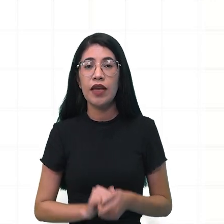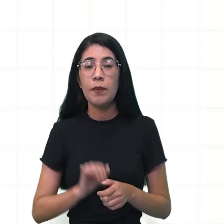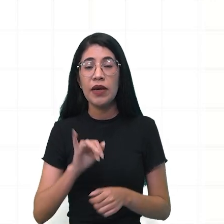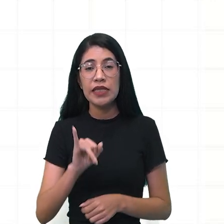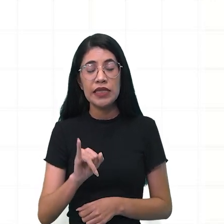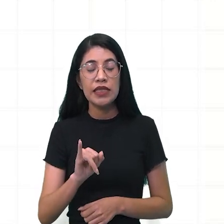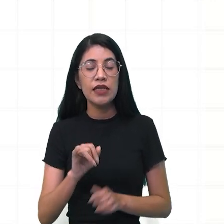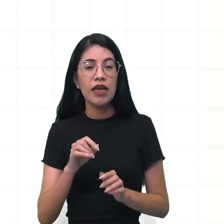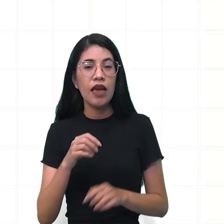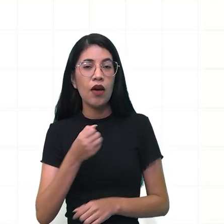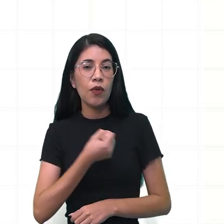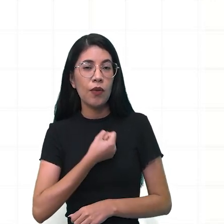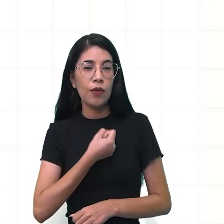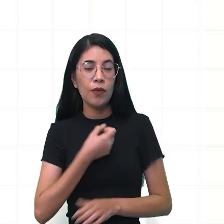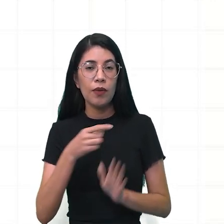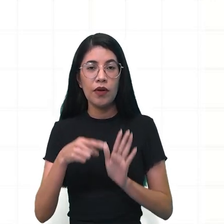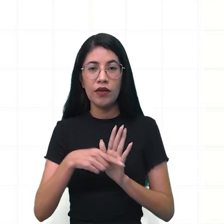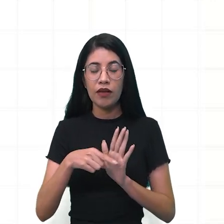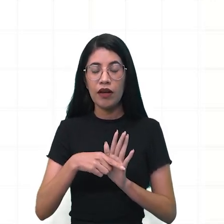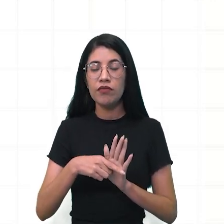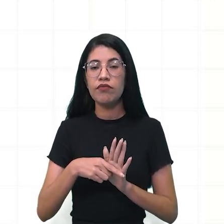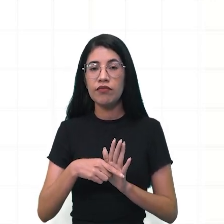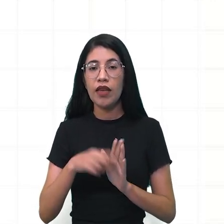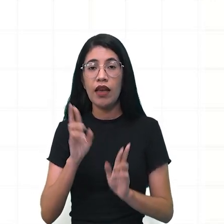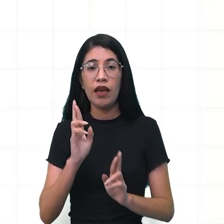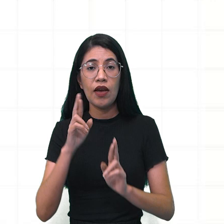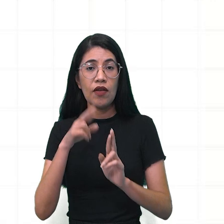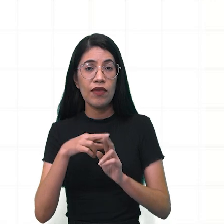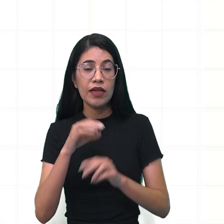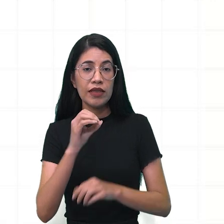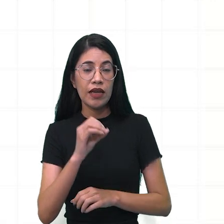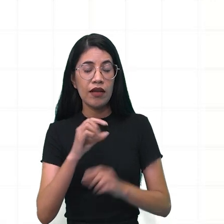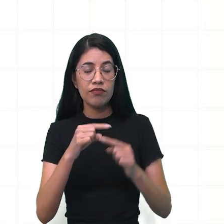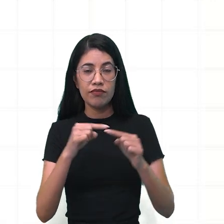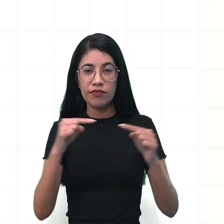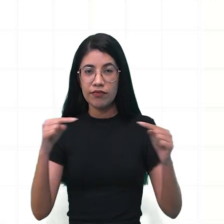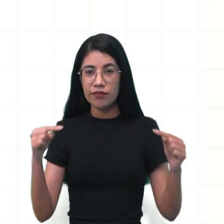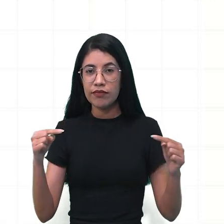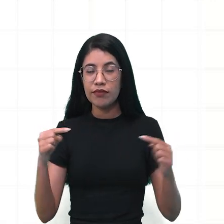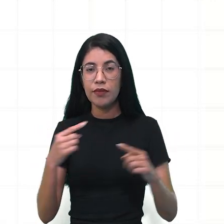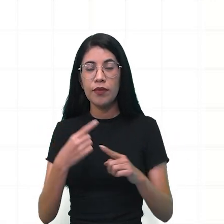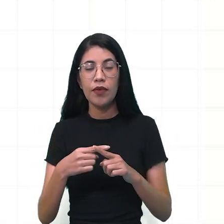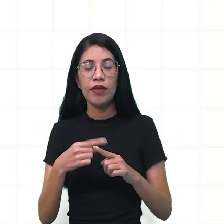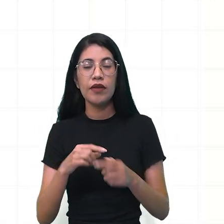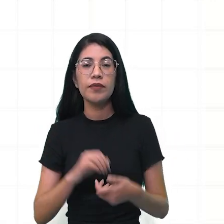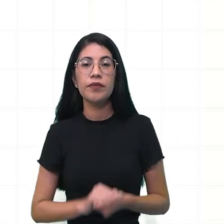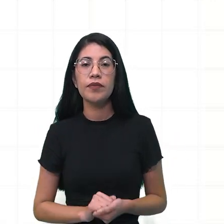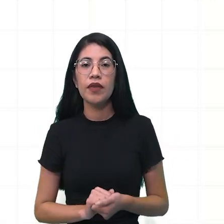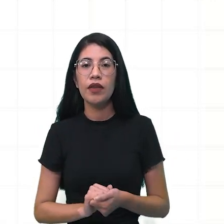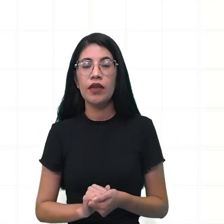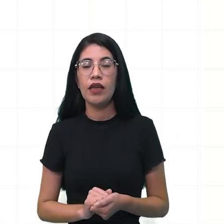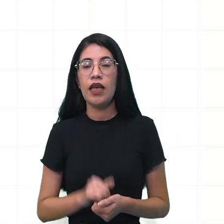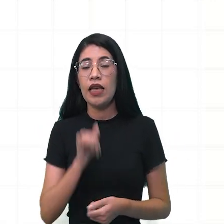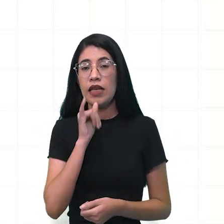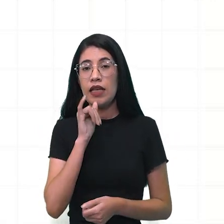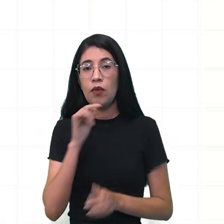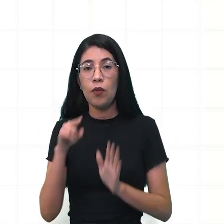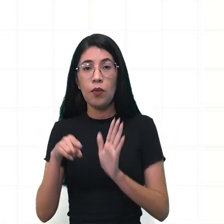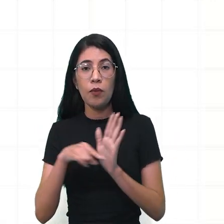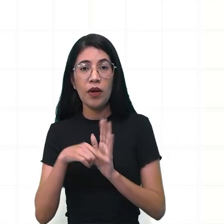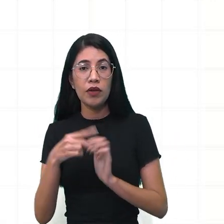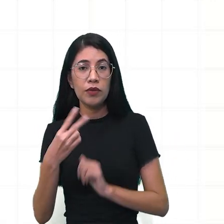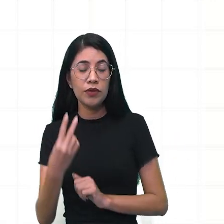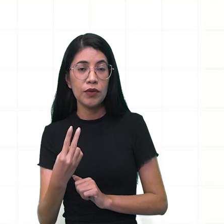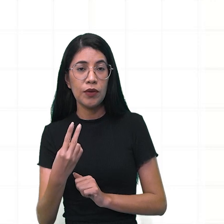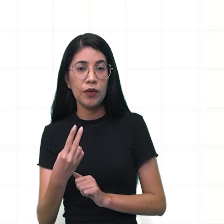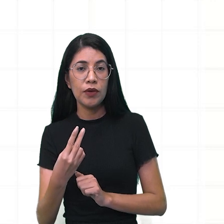é negativo, olha só, por isso que eu falei que a referência é a reta numérica. O sucessor do número menos 2 é quem?